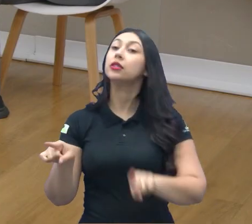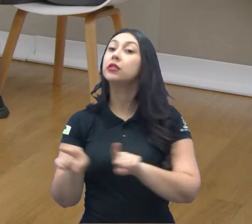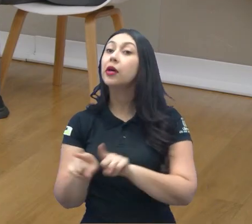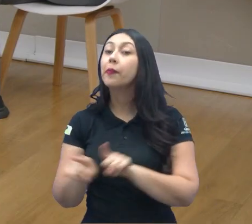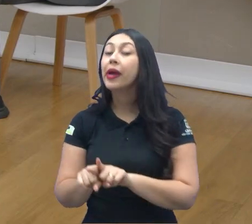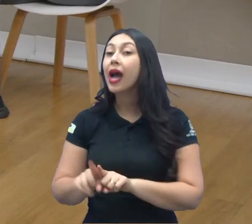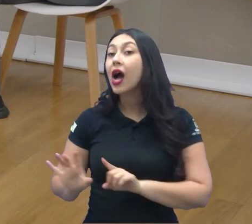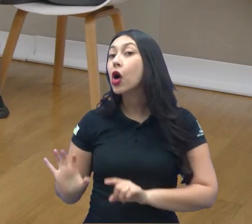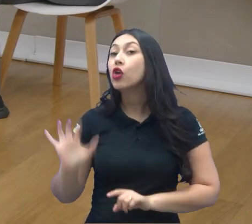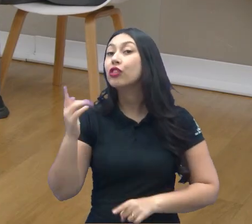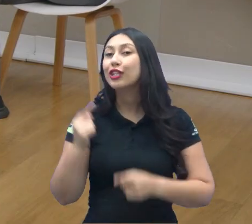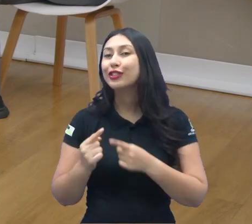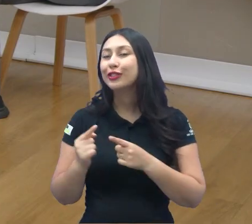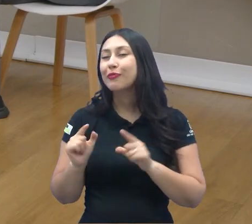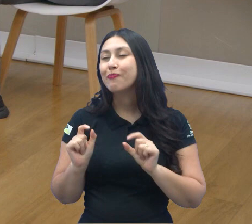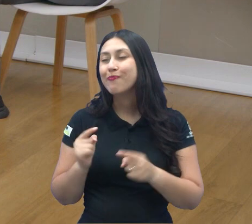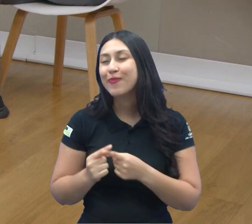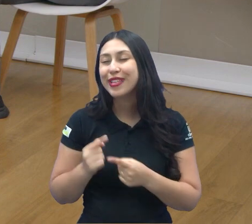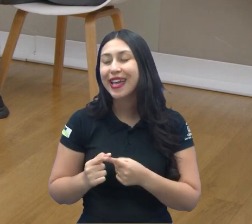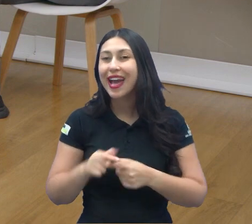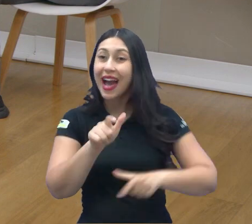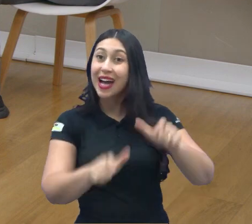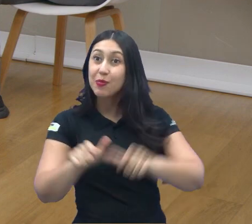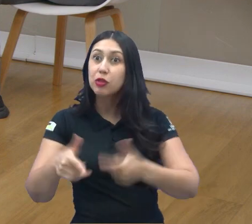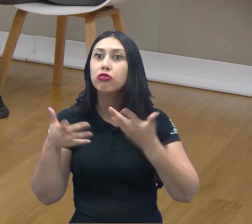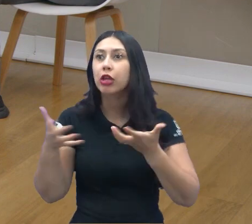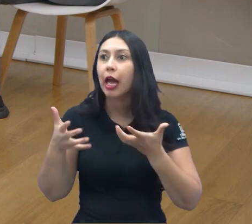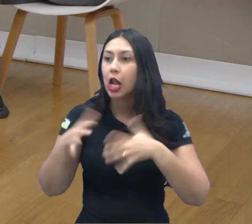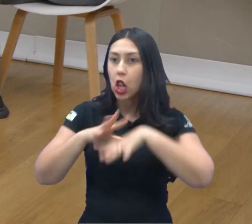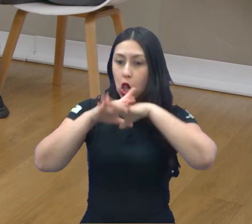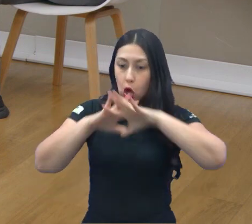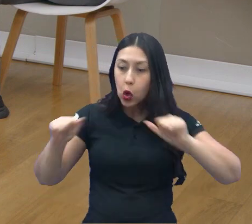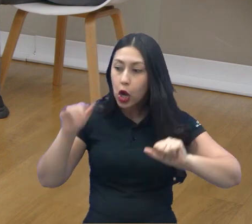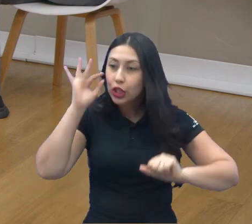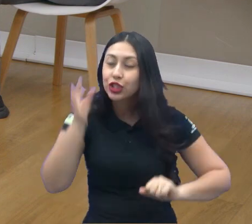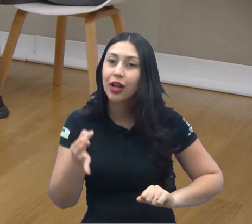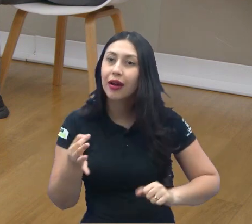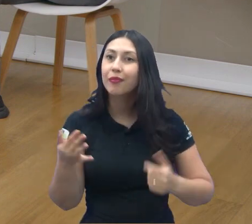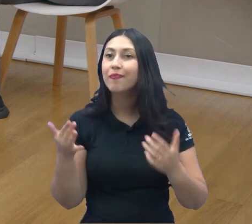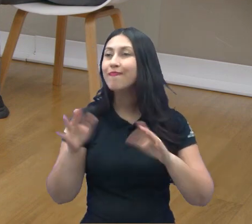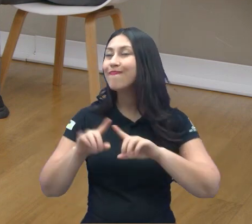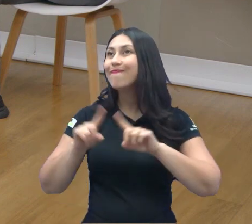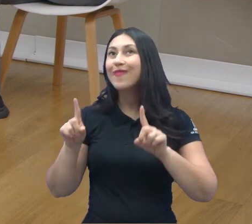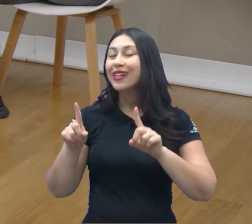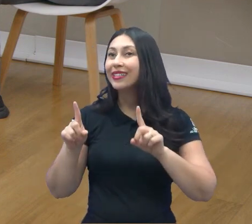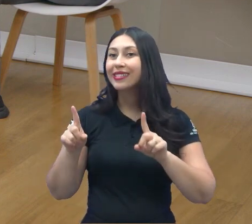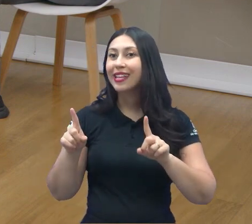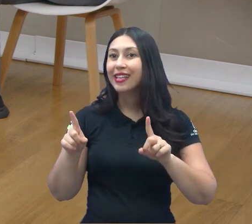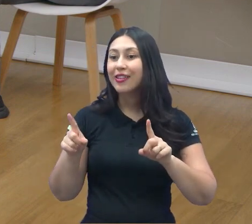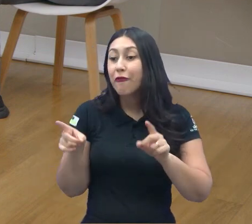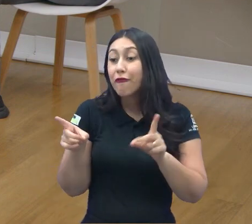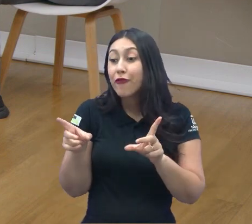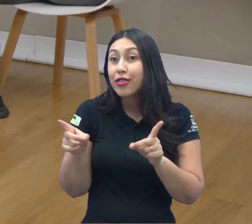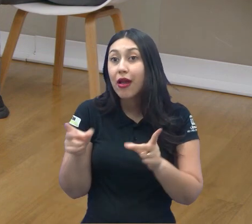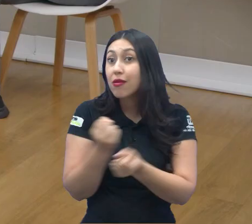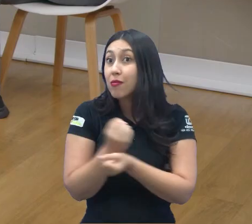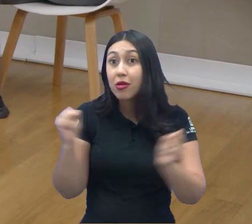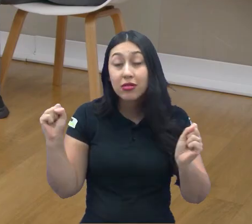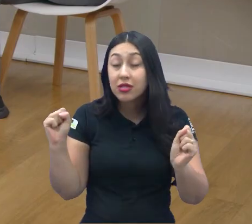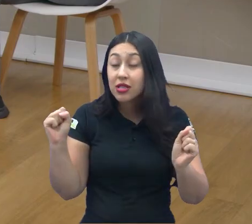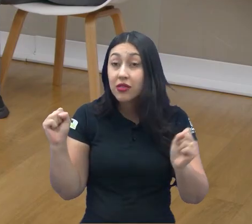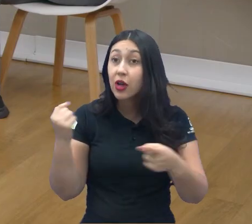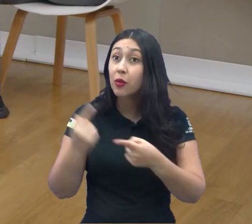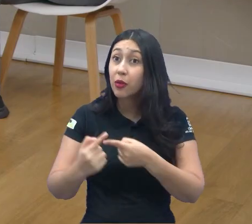uma solução milagrosa, igual a colega comentou. E não tem como a gente vender uma solução milagrosa sem também, principalmente, entender o que